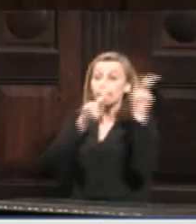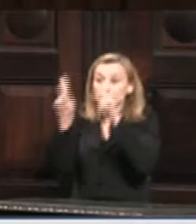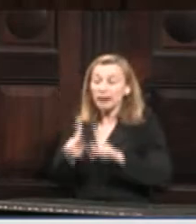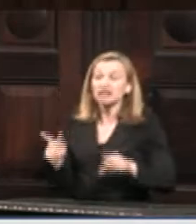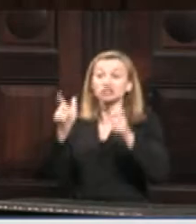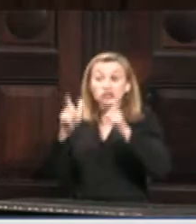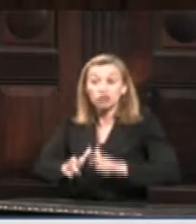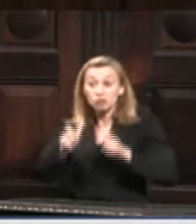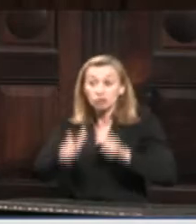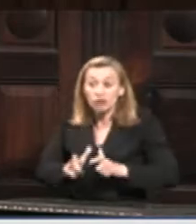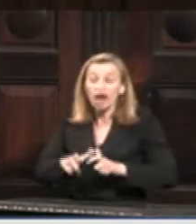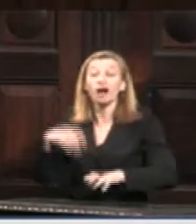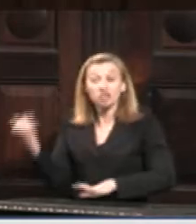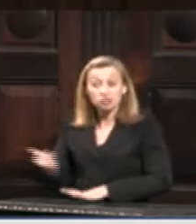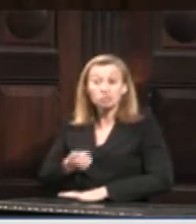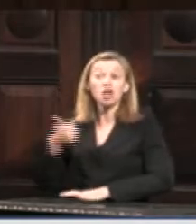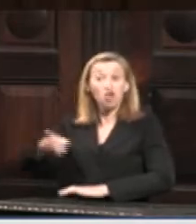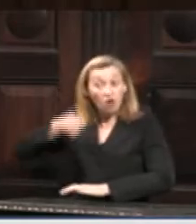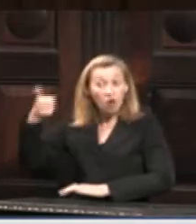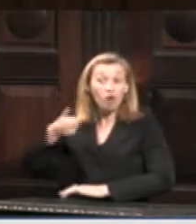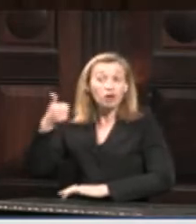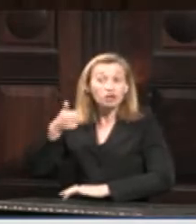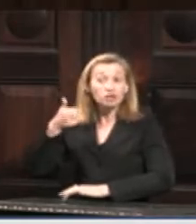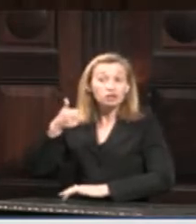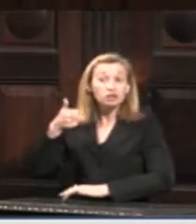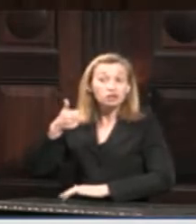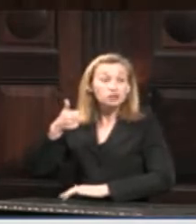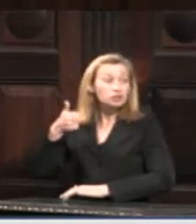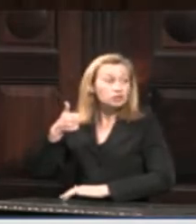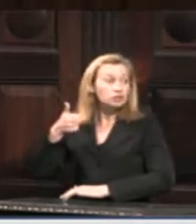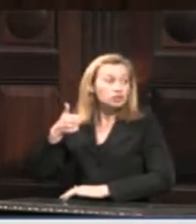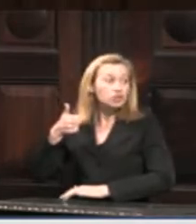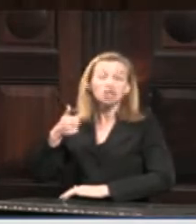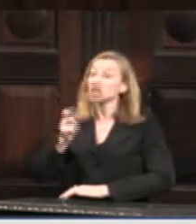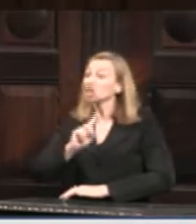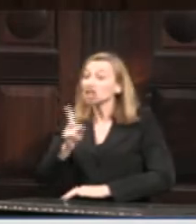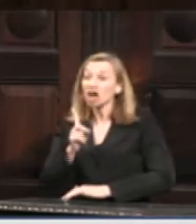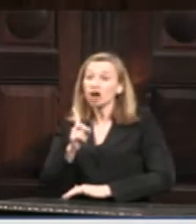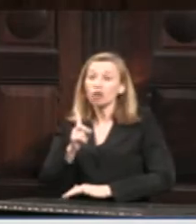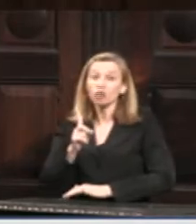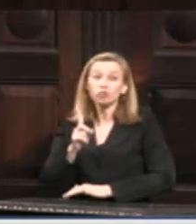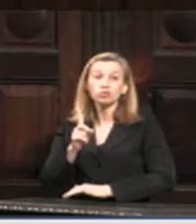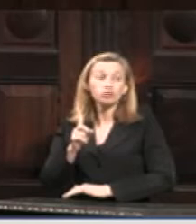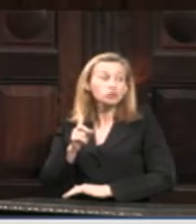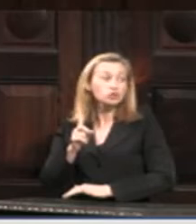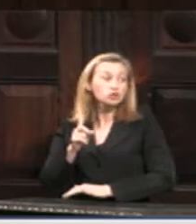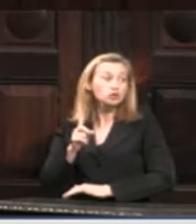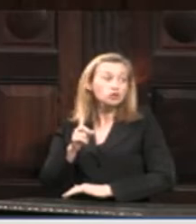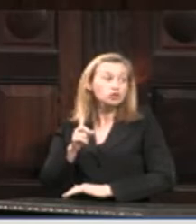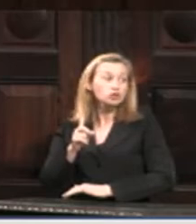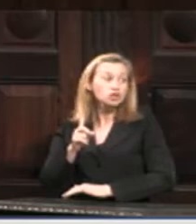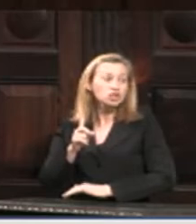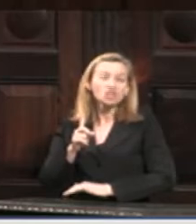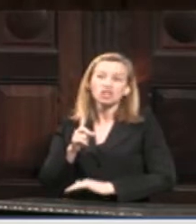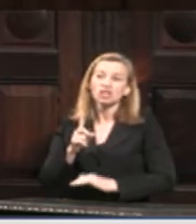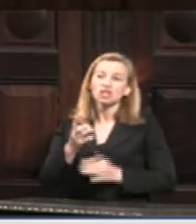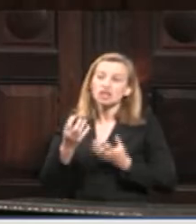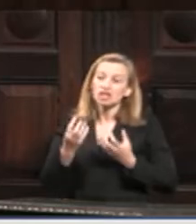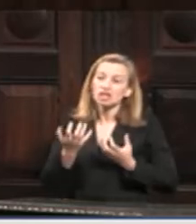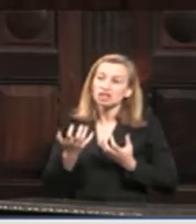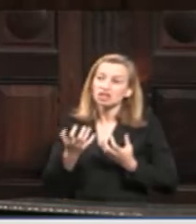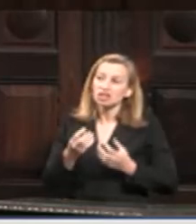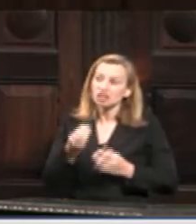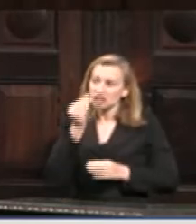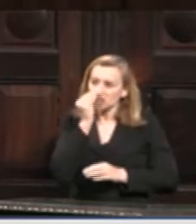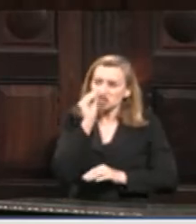as melhores possíveis, relações civilizadas e não relações que tem o modelito da barbárie, que é isto que